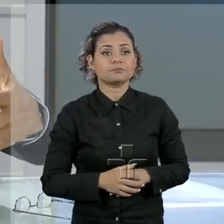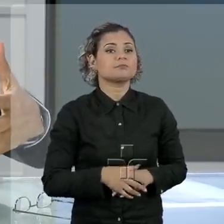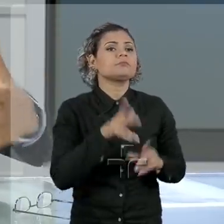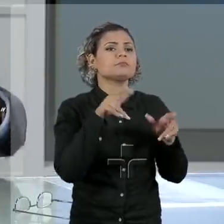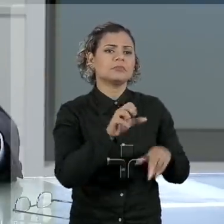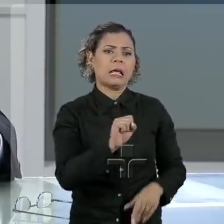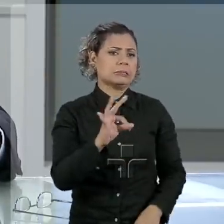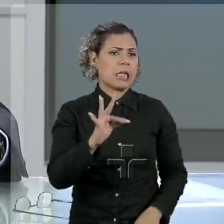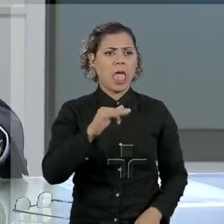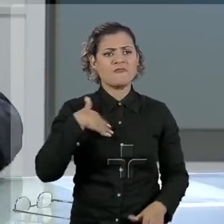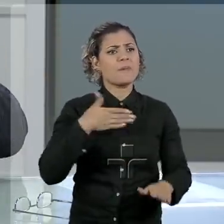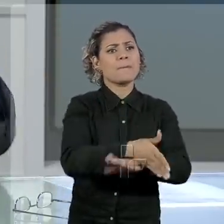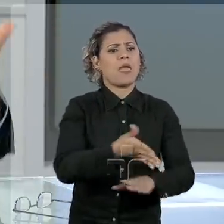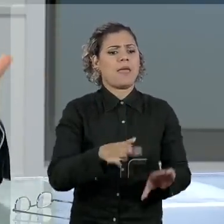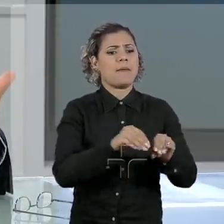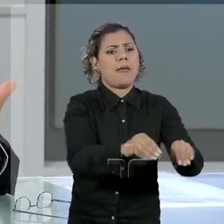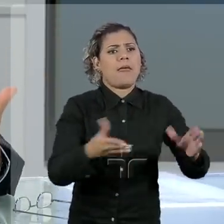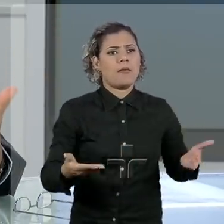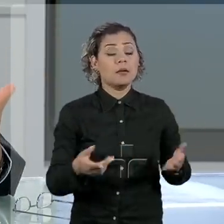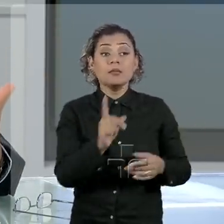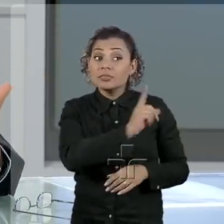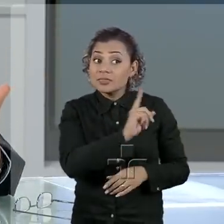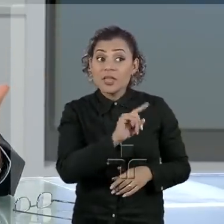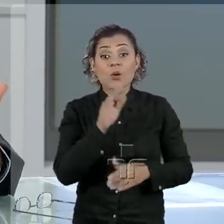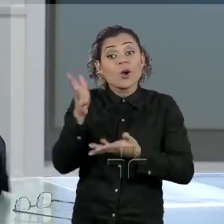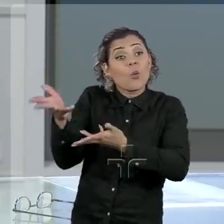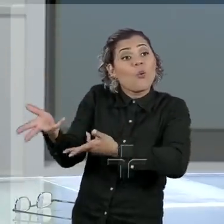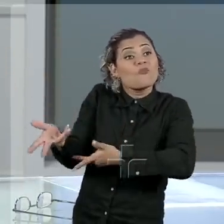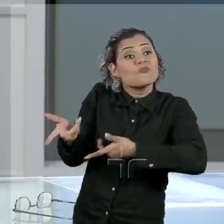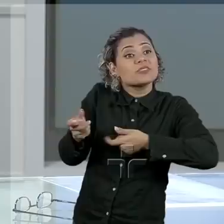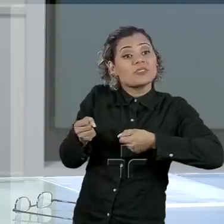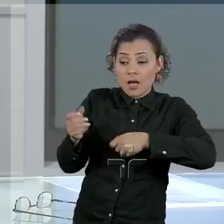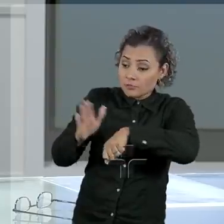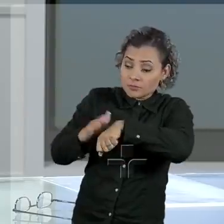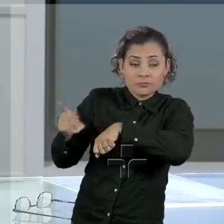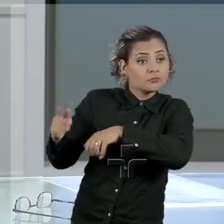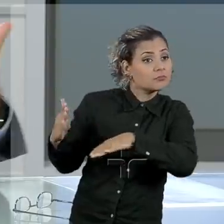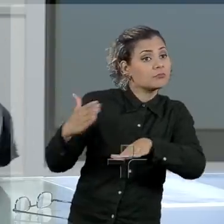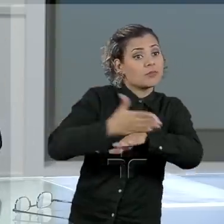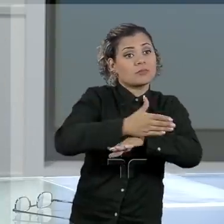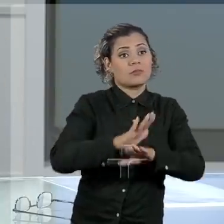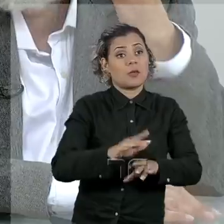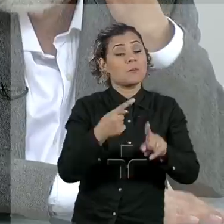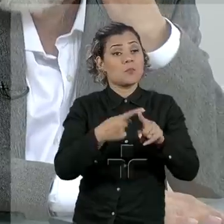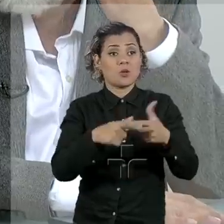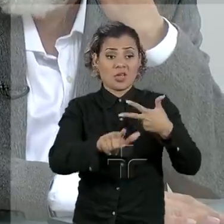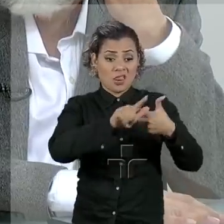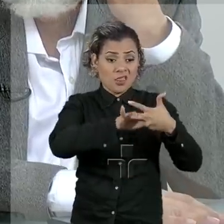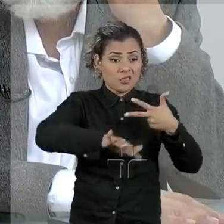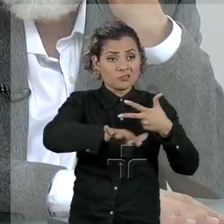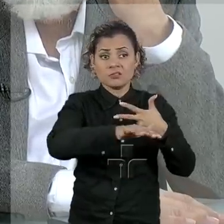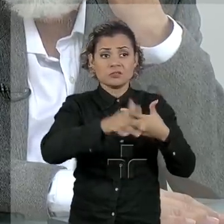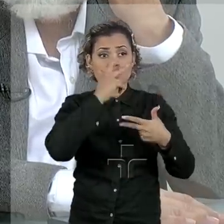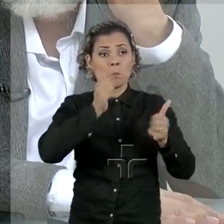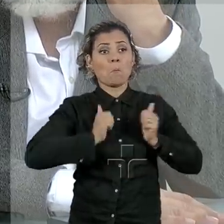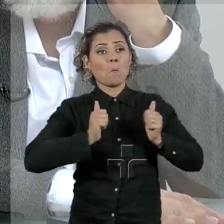se mete nisso. Não, ele é chamado a intervir. Sim. Porque é uma omissão do legislador. Acho que é uma tendência